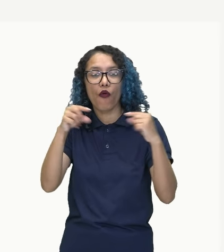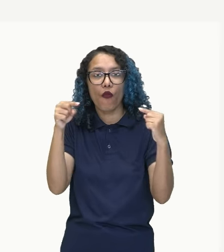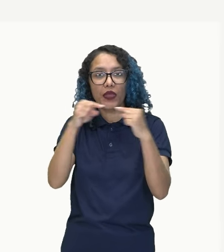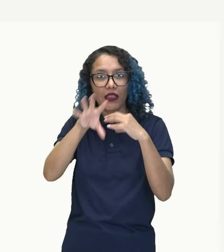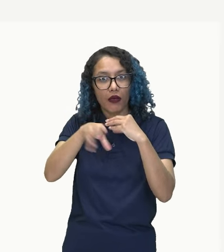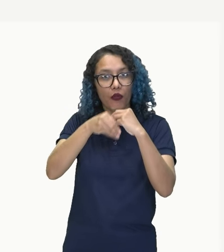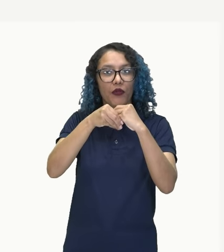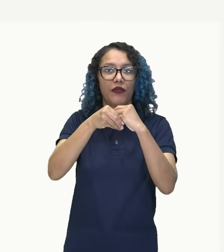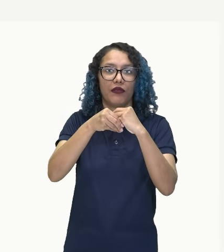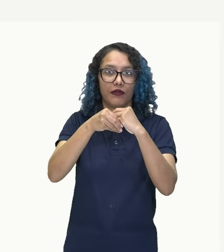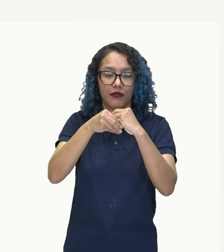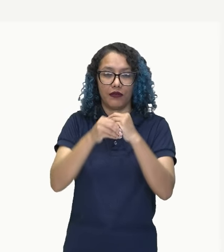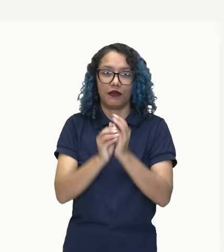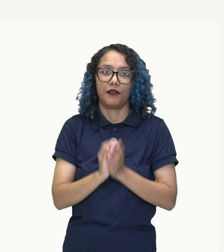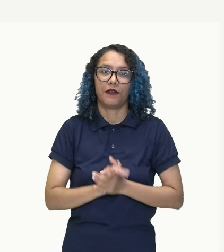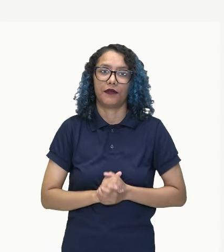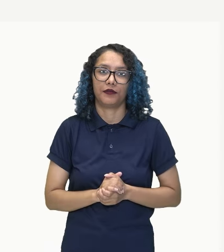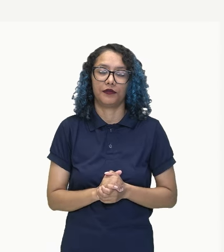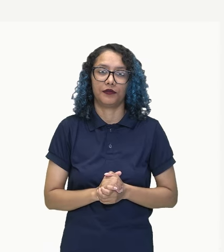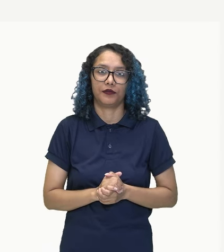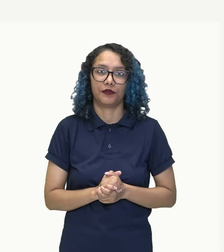né? Então,